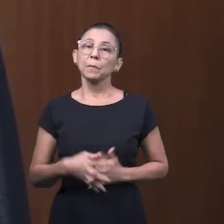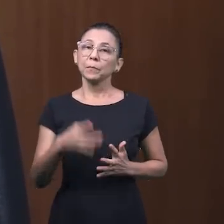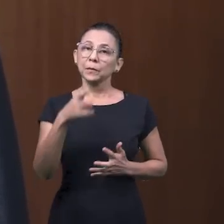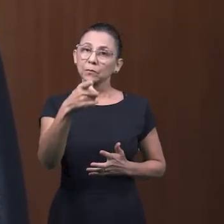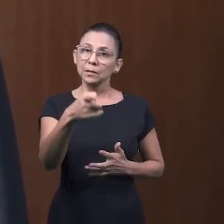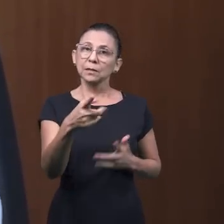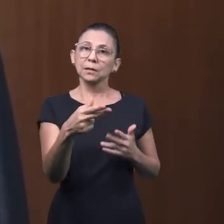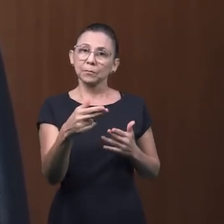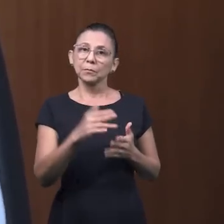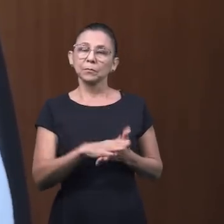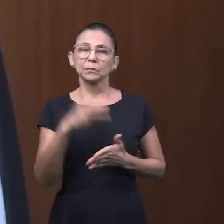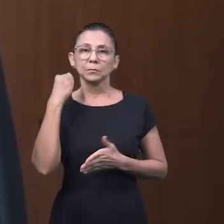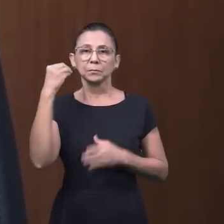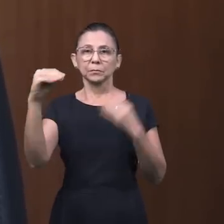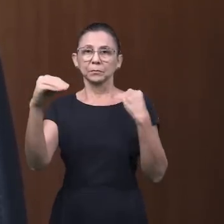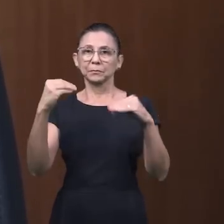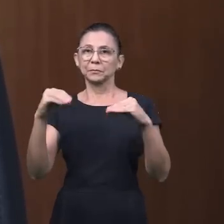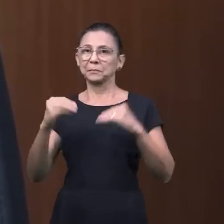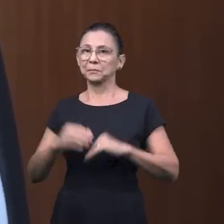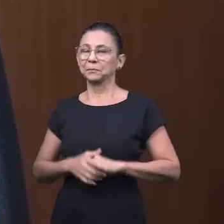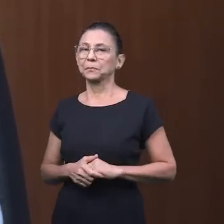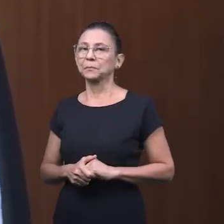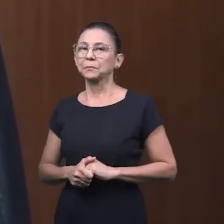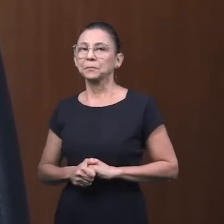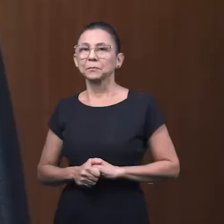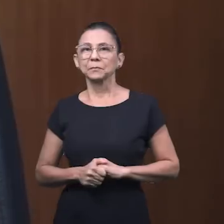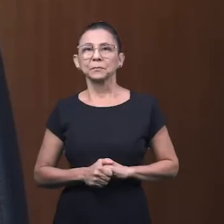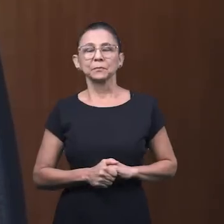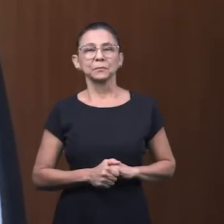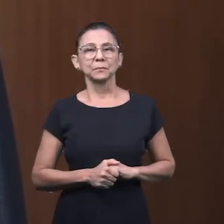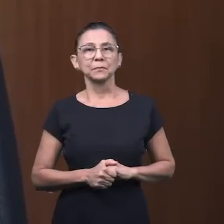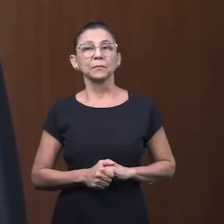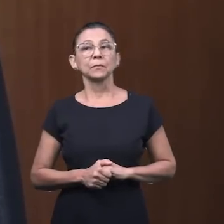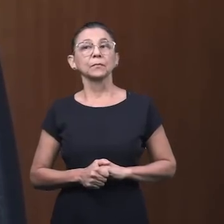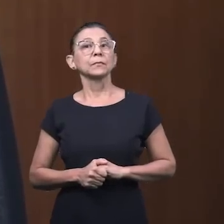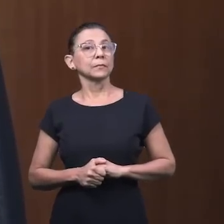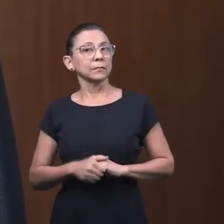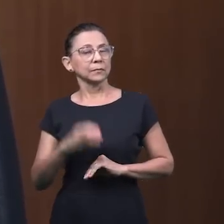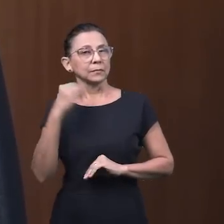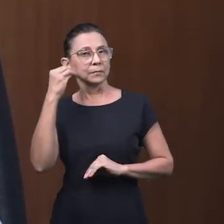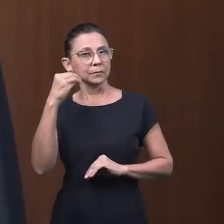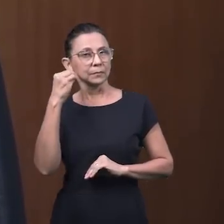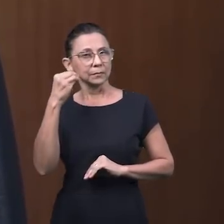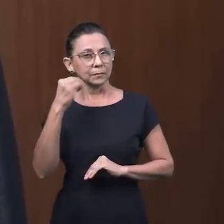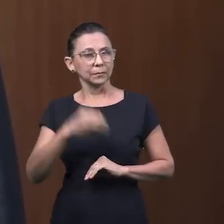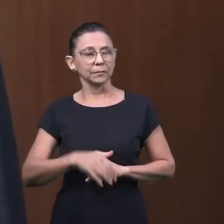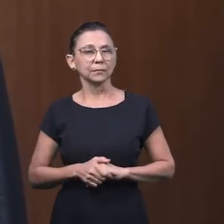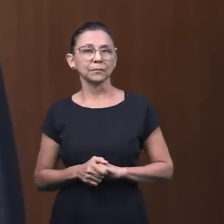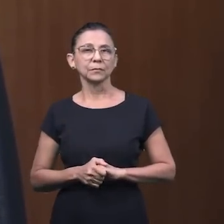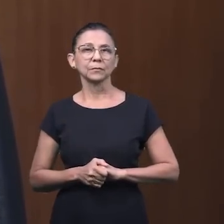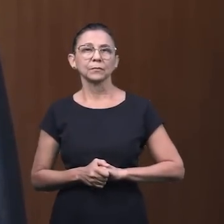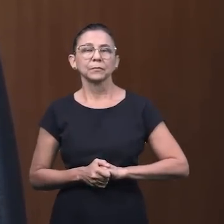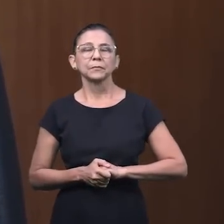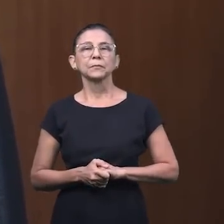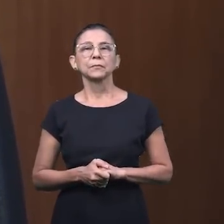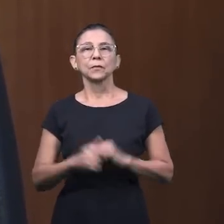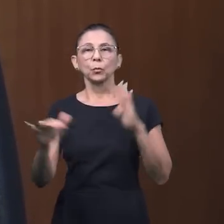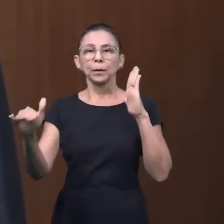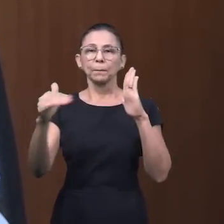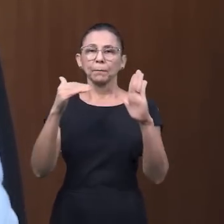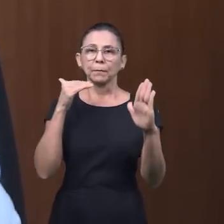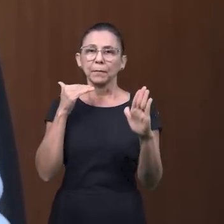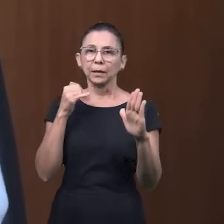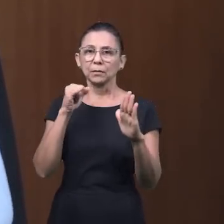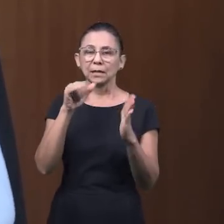pode fazer o mesmo. Você envia a sua experiência para o nosso e-mail e na experiência, depois ali no corpo do e-mail, você